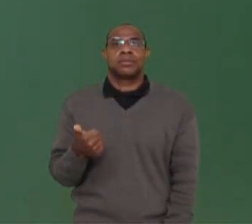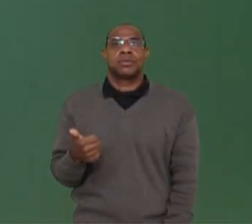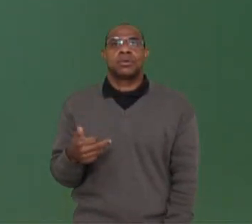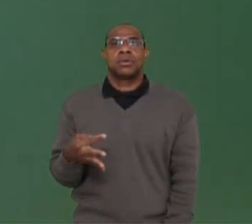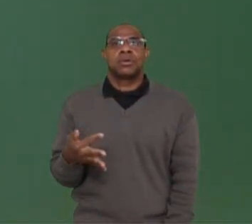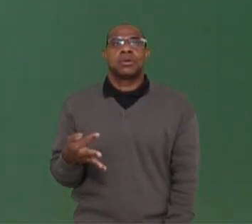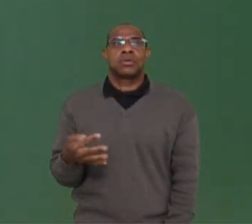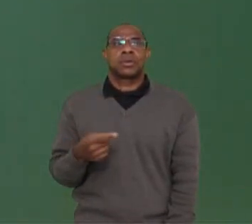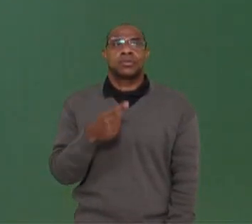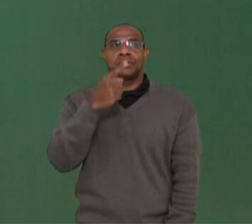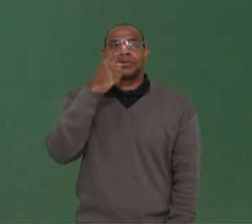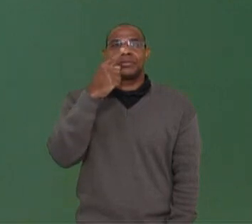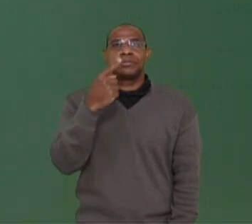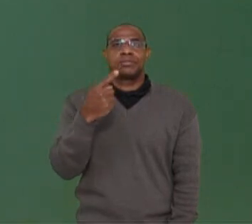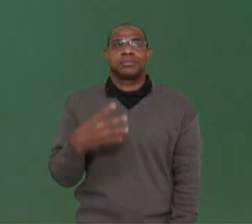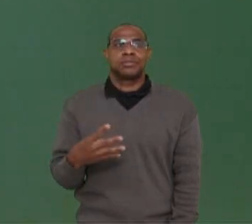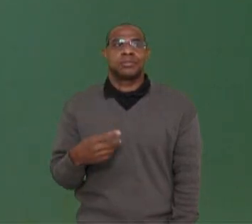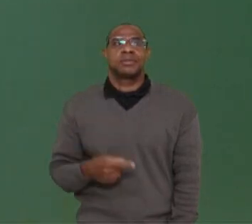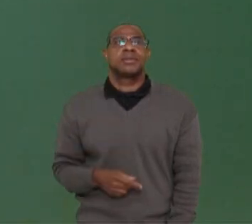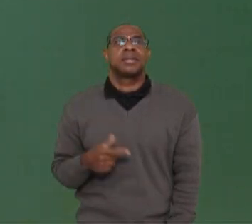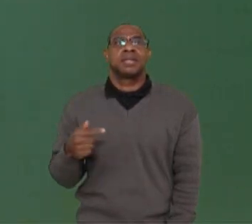vezes 7, 49 e 1, 50.